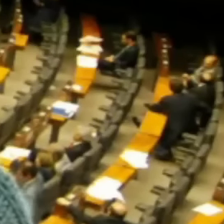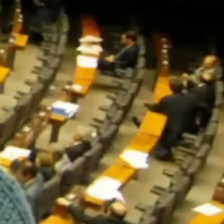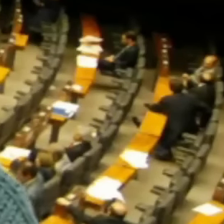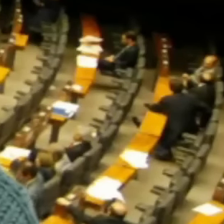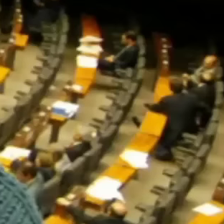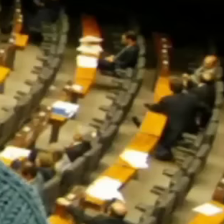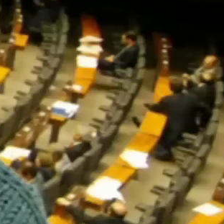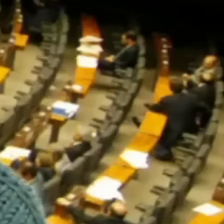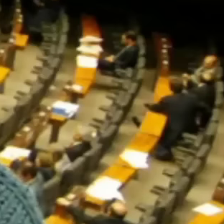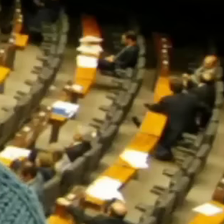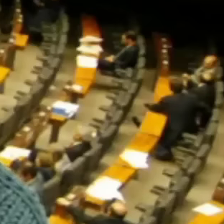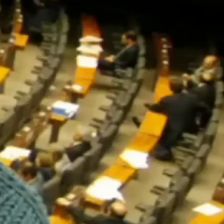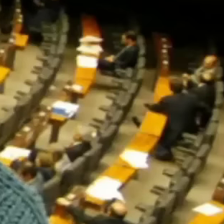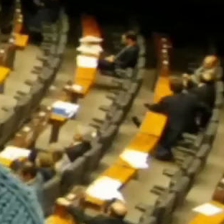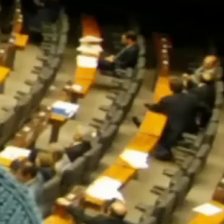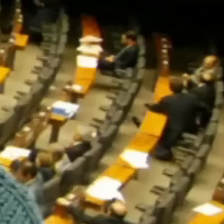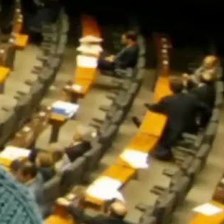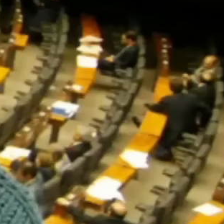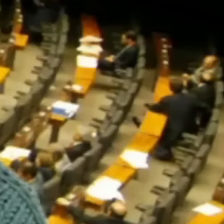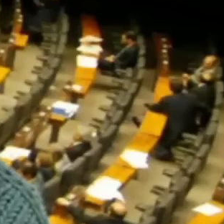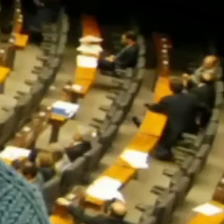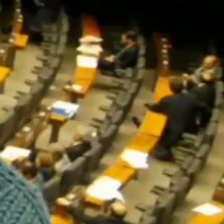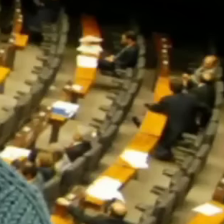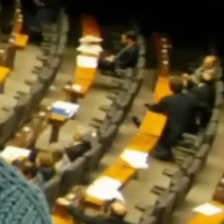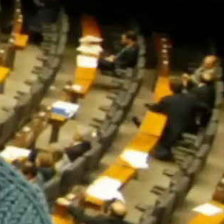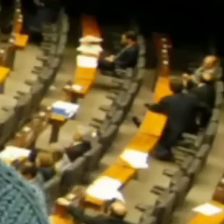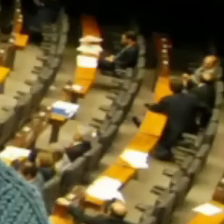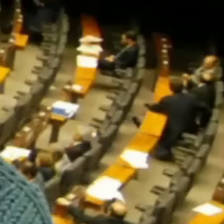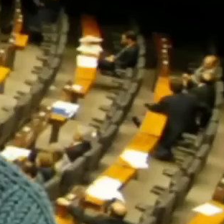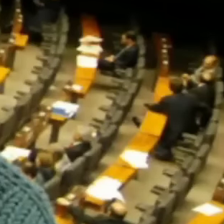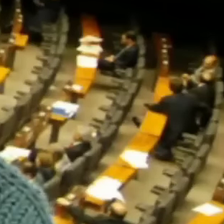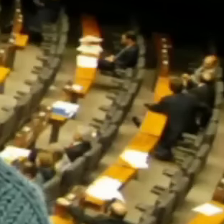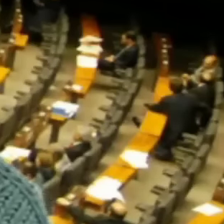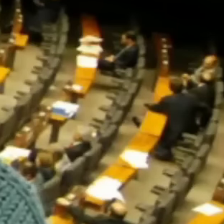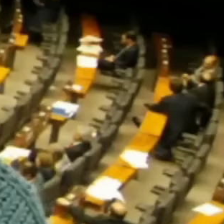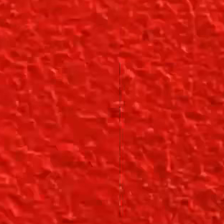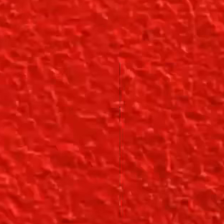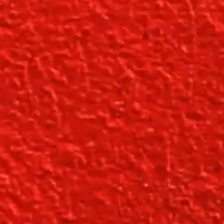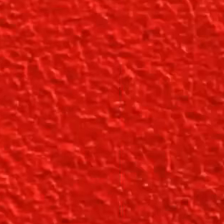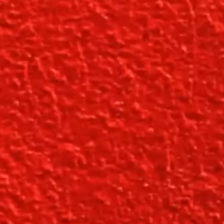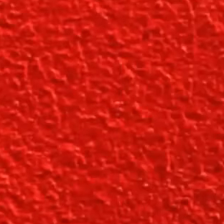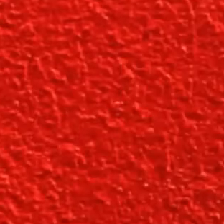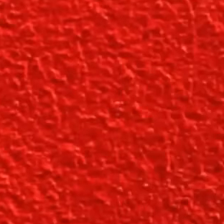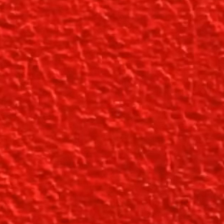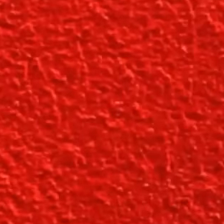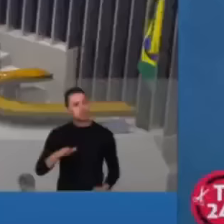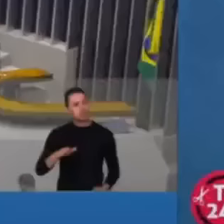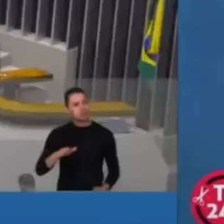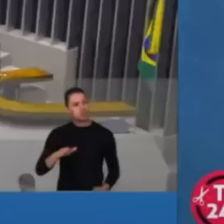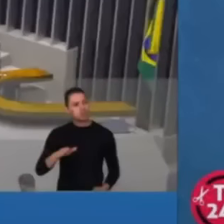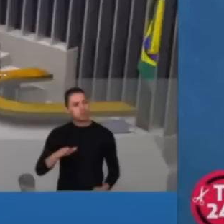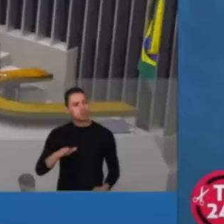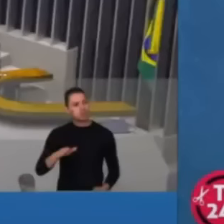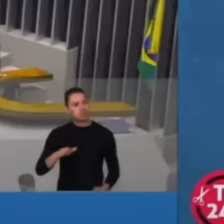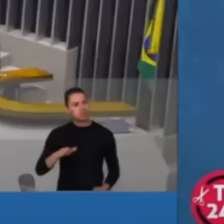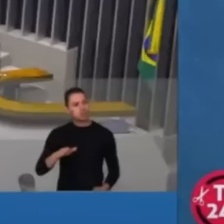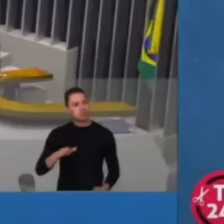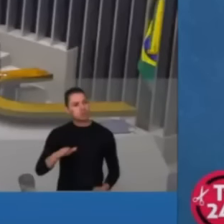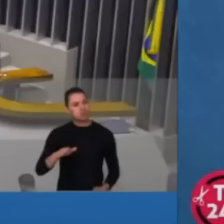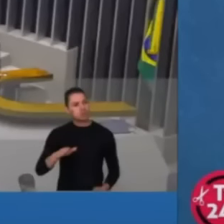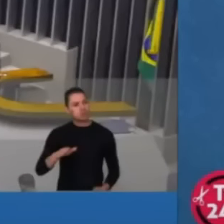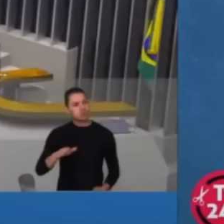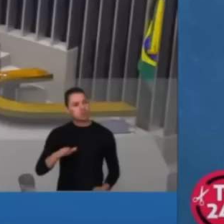né Por favor vamos se respeitar Como diz um amigo meu né Vamos se respeitar e